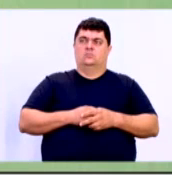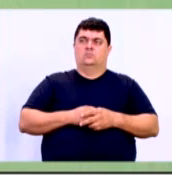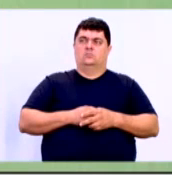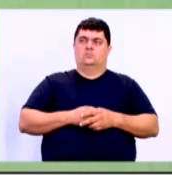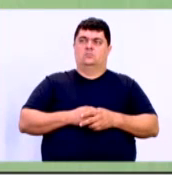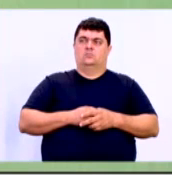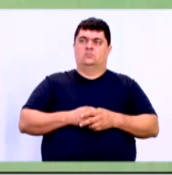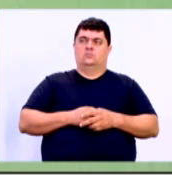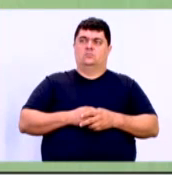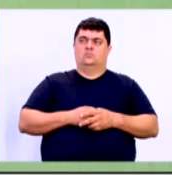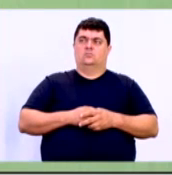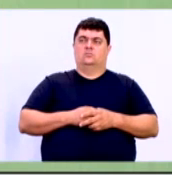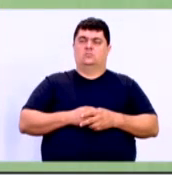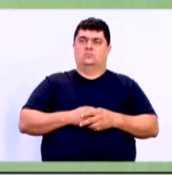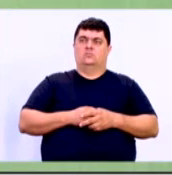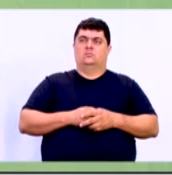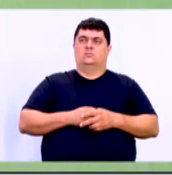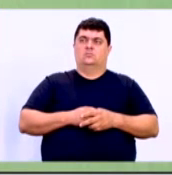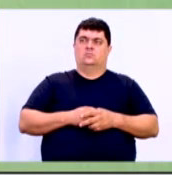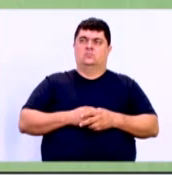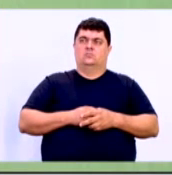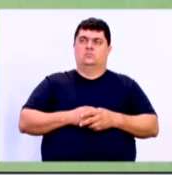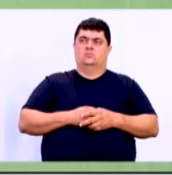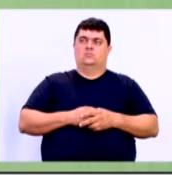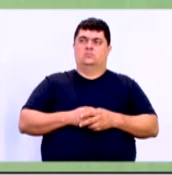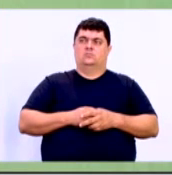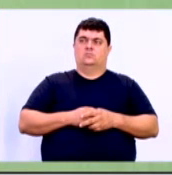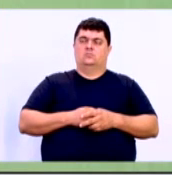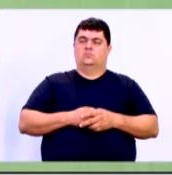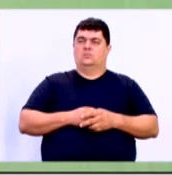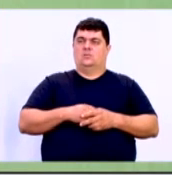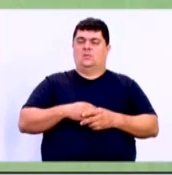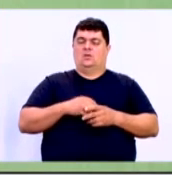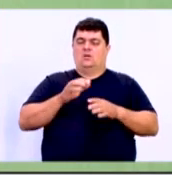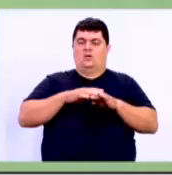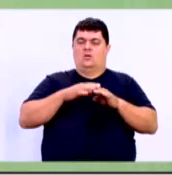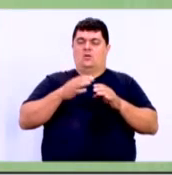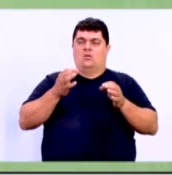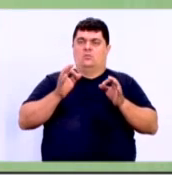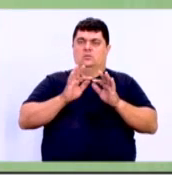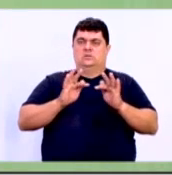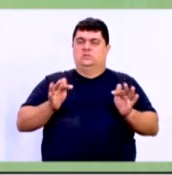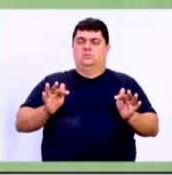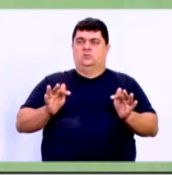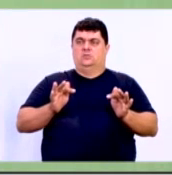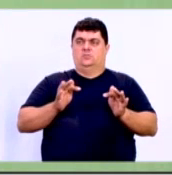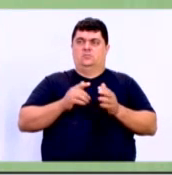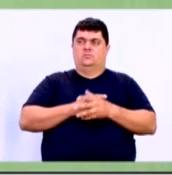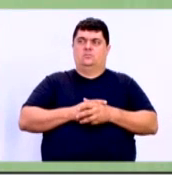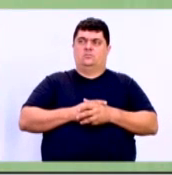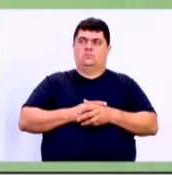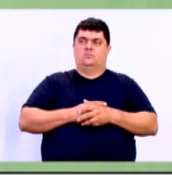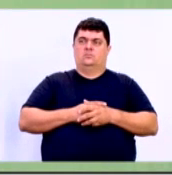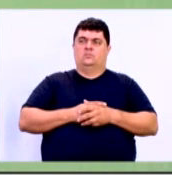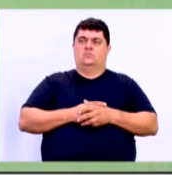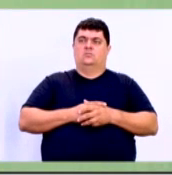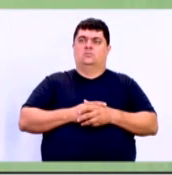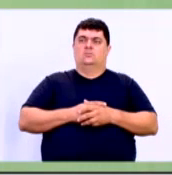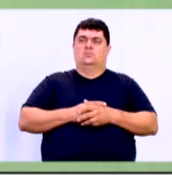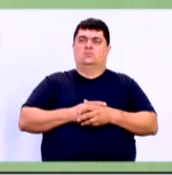Custeio de despesa. Vamos fazer um cálculo simples aqui para a gente chegar. Primeiro, os custos